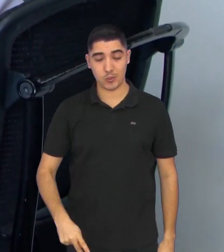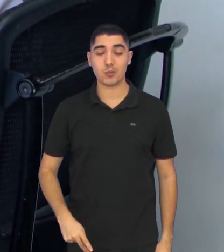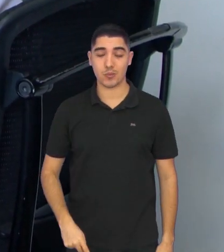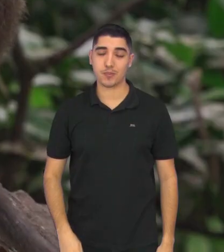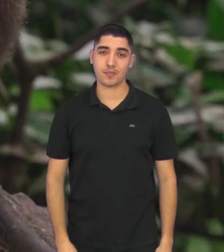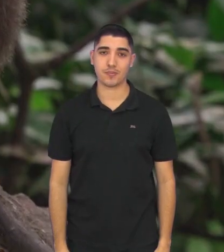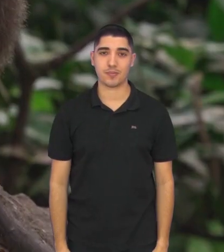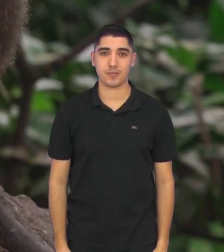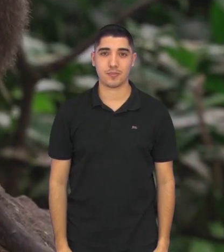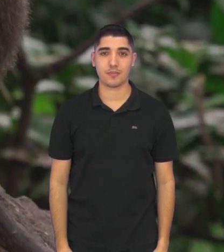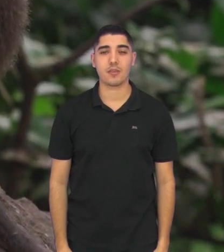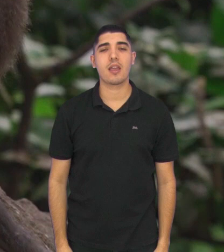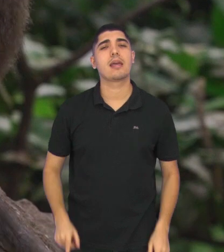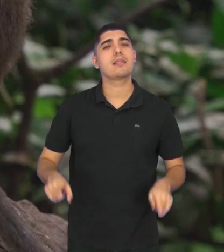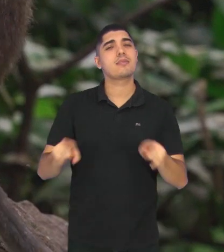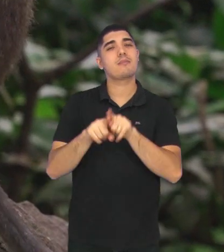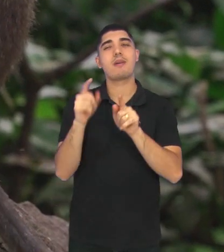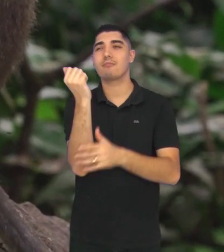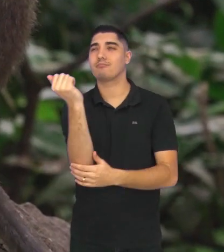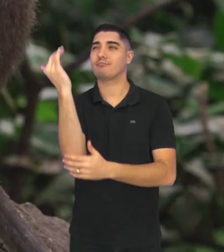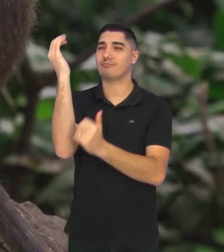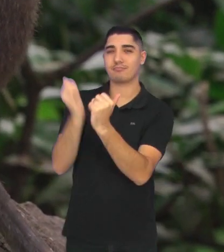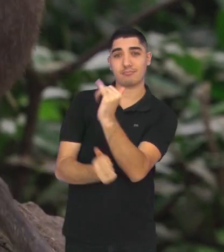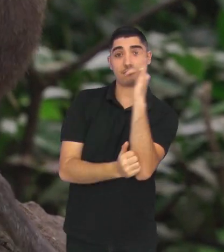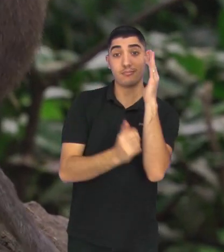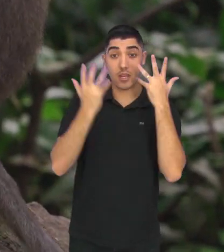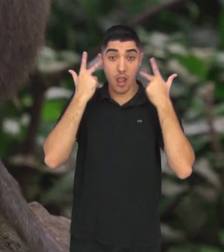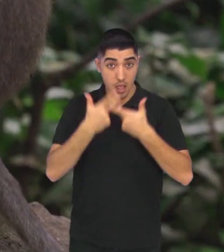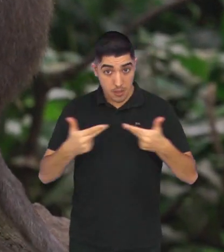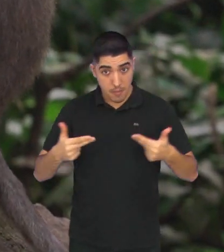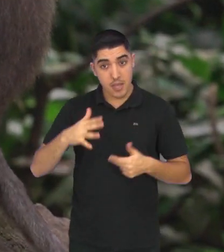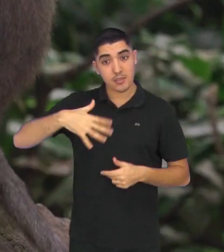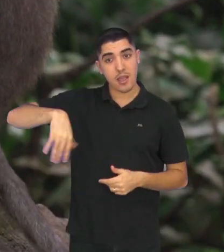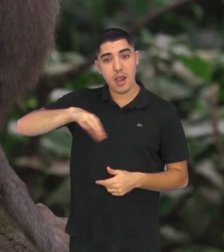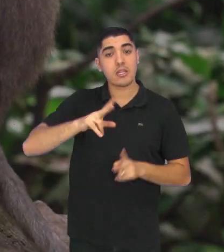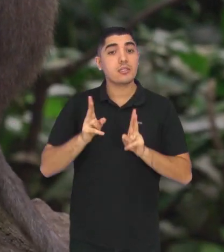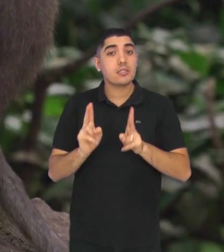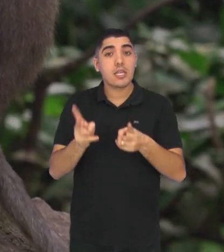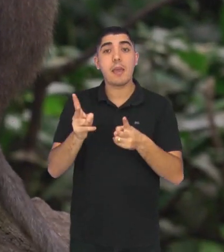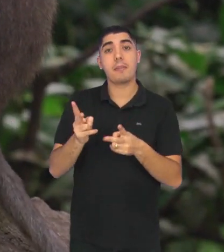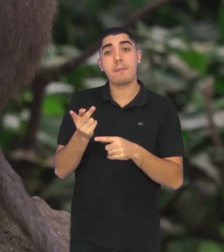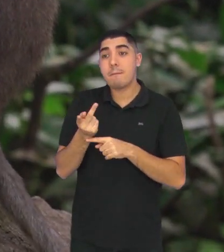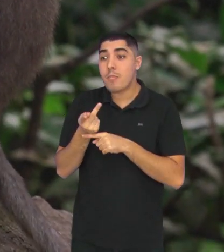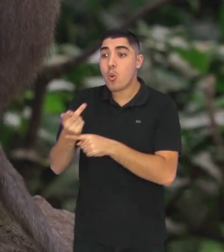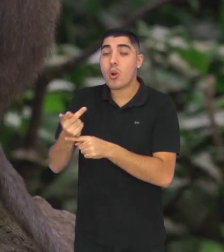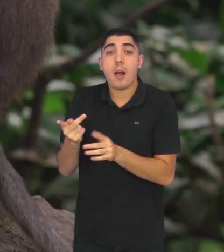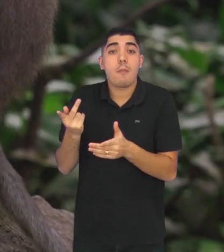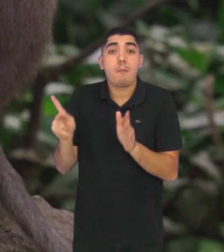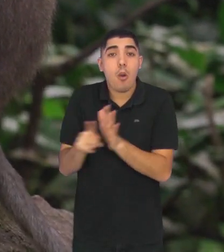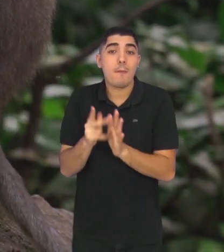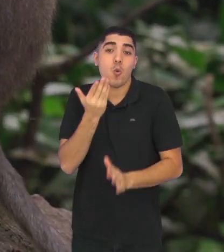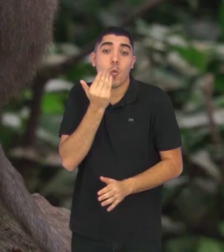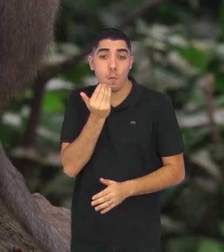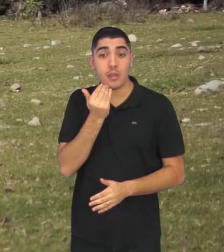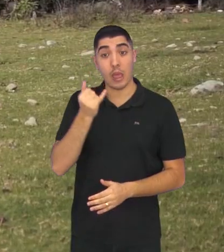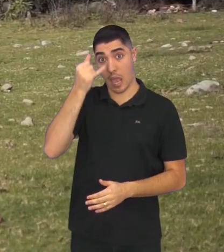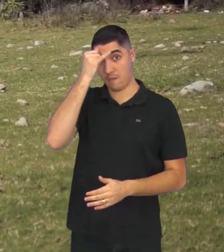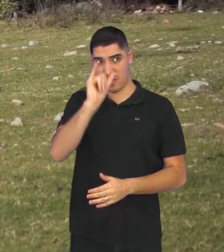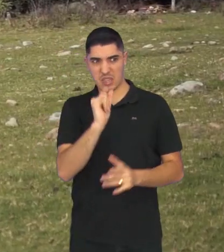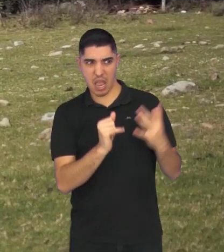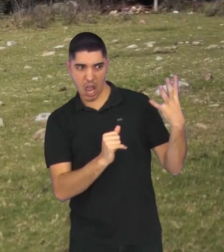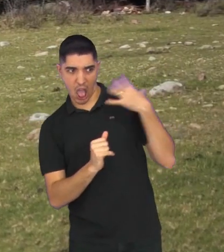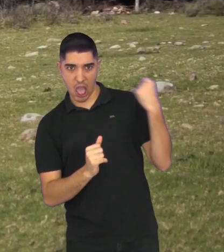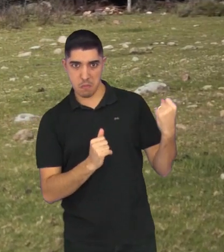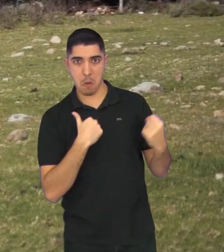dentro. Na natureza, os animais passam a maior parte do tempo à procura dos seus próprios alimentos, evitando